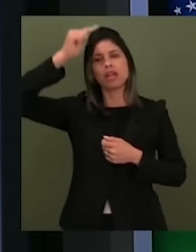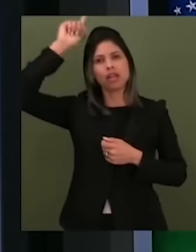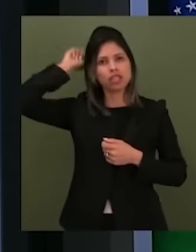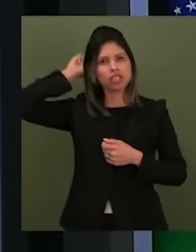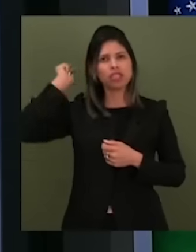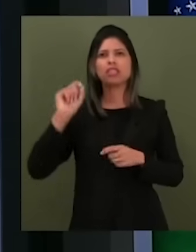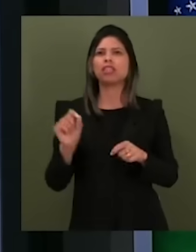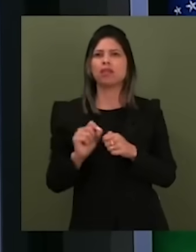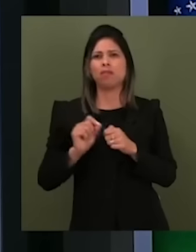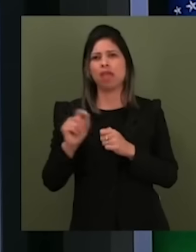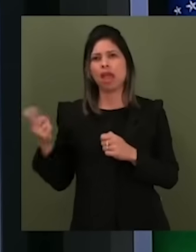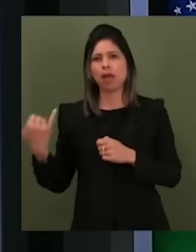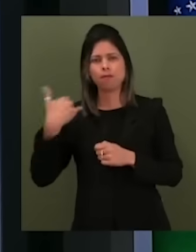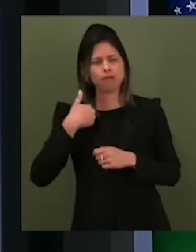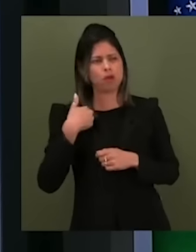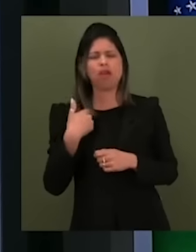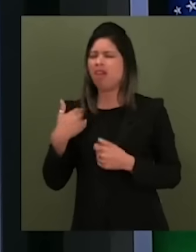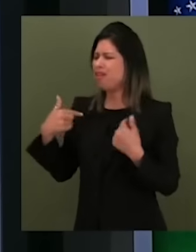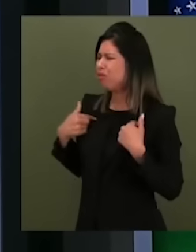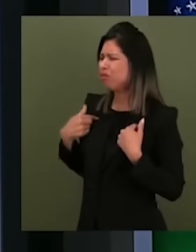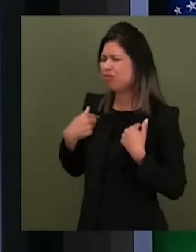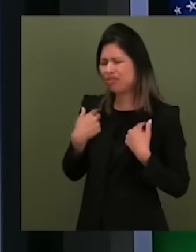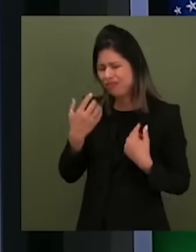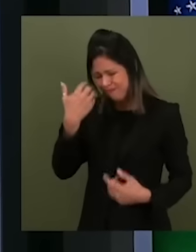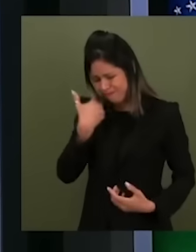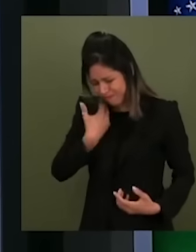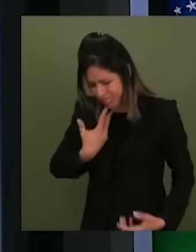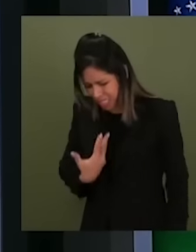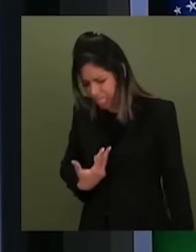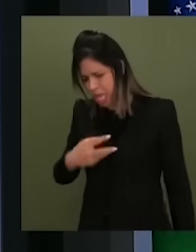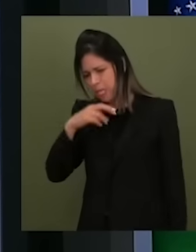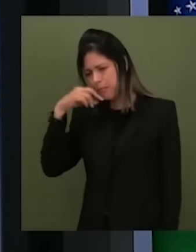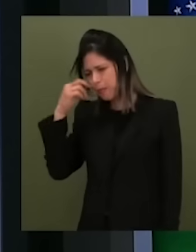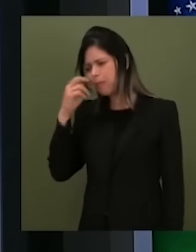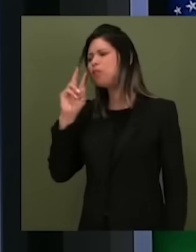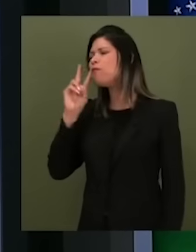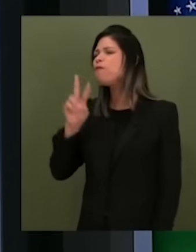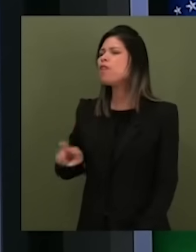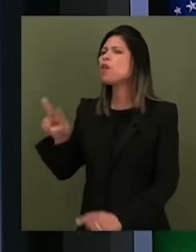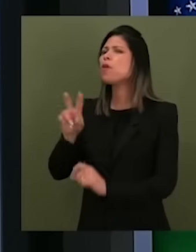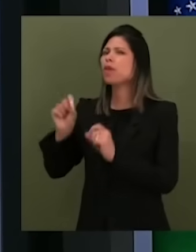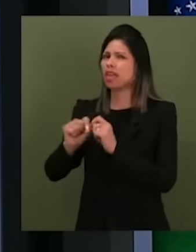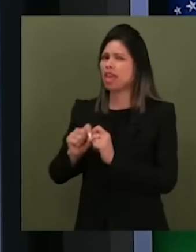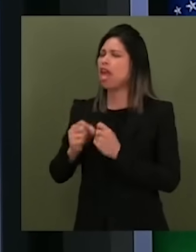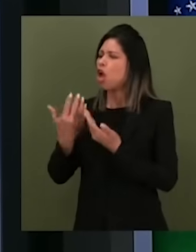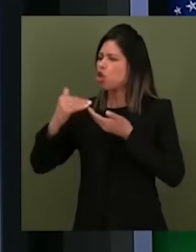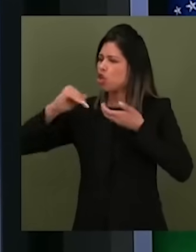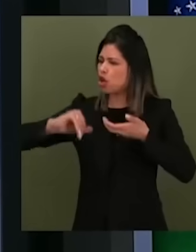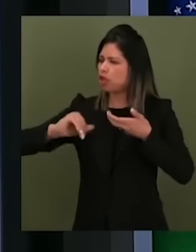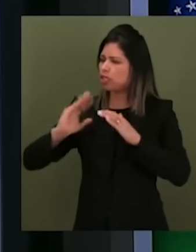Ela disse, eu estou muito arrasada, senador, muito difícil ver a nossa casa destruída.